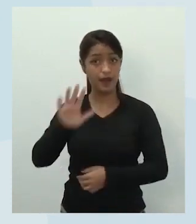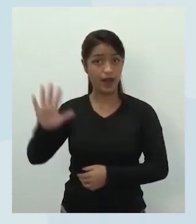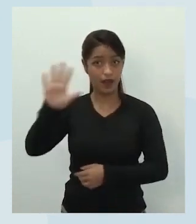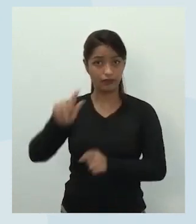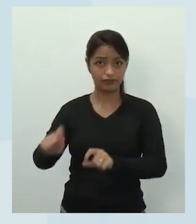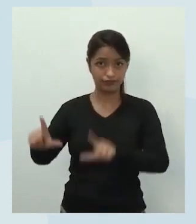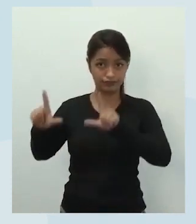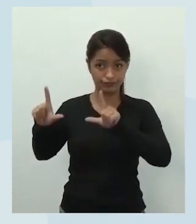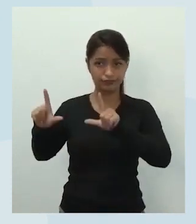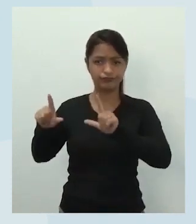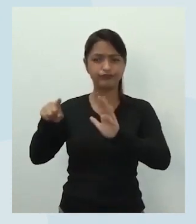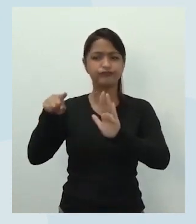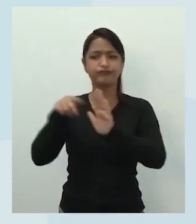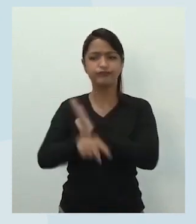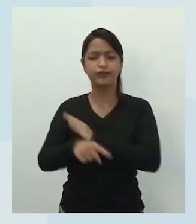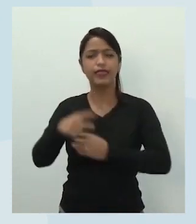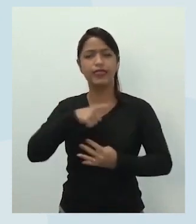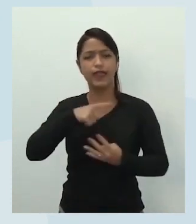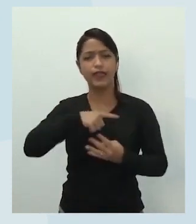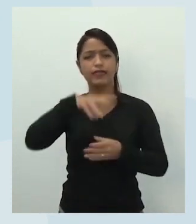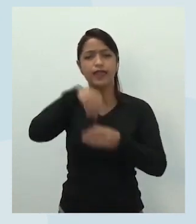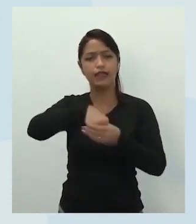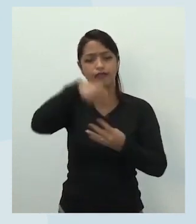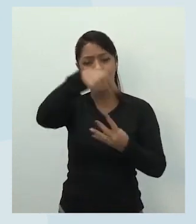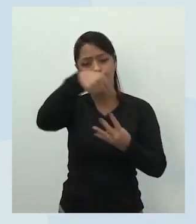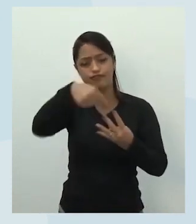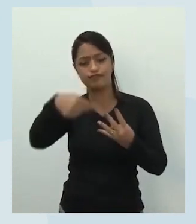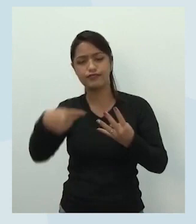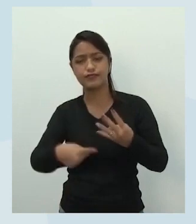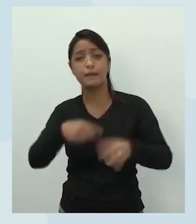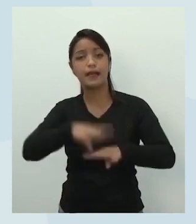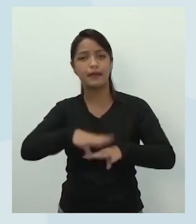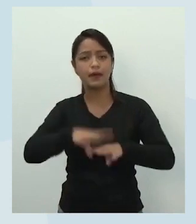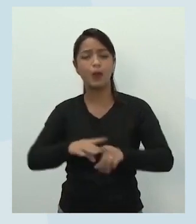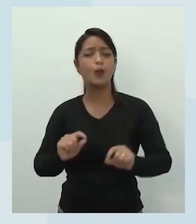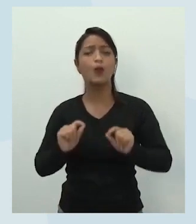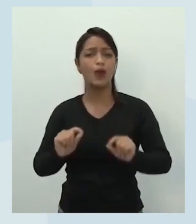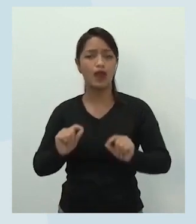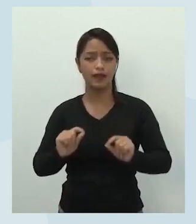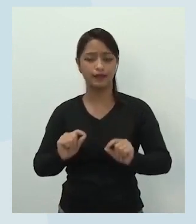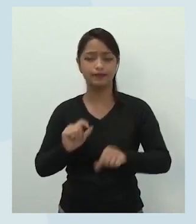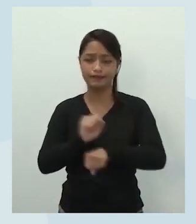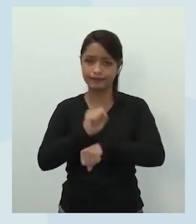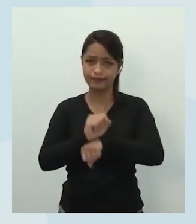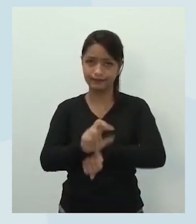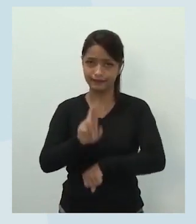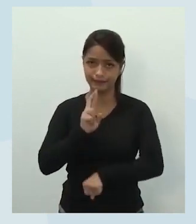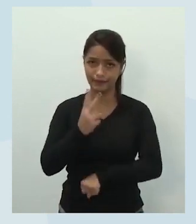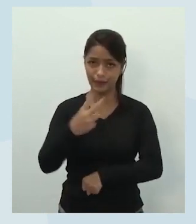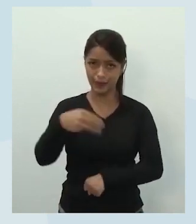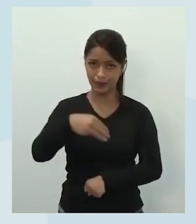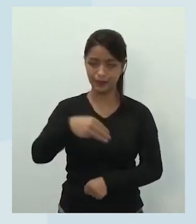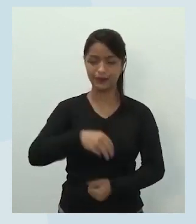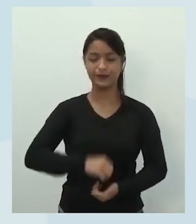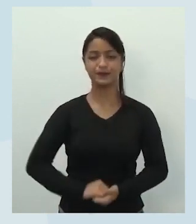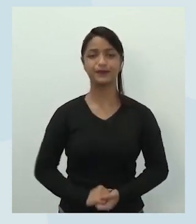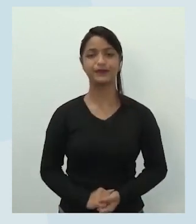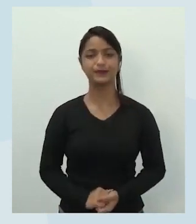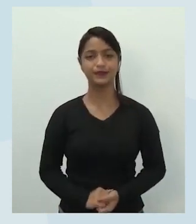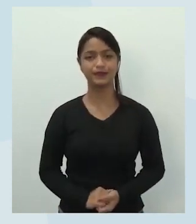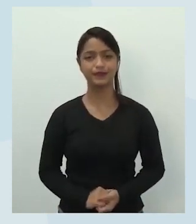apresentada, quais elementos matemáticos podemos observar? 2 minutinhos.